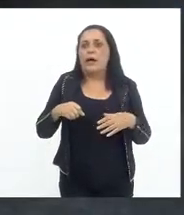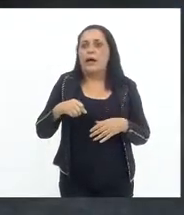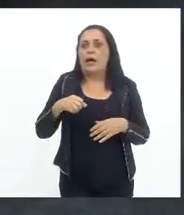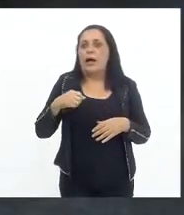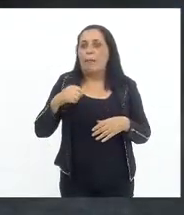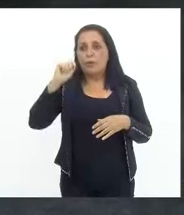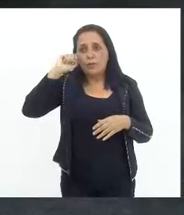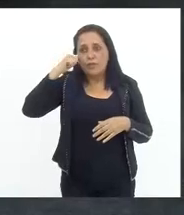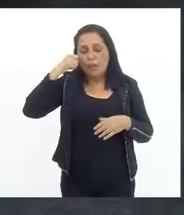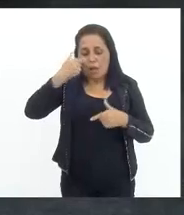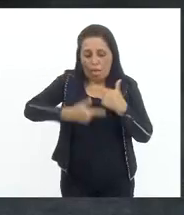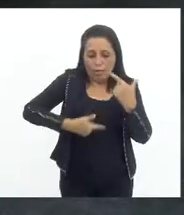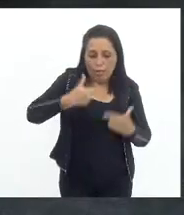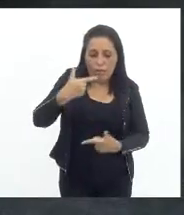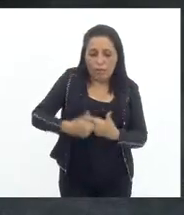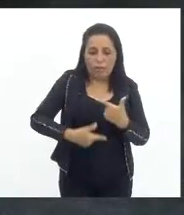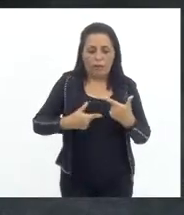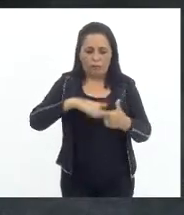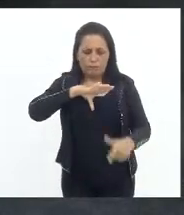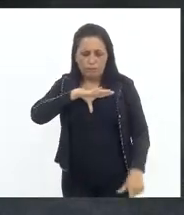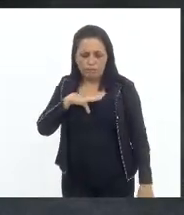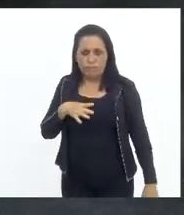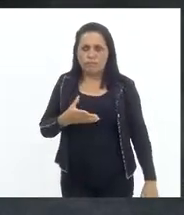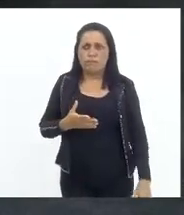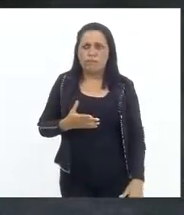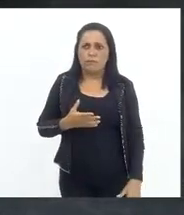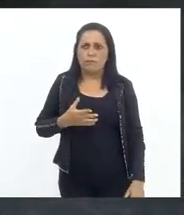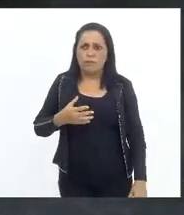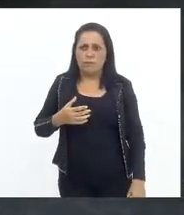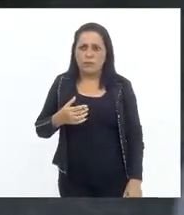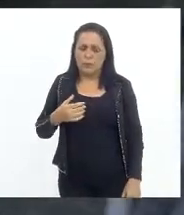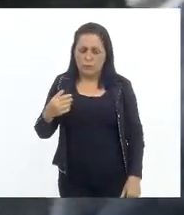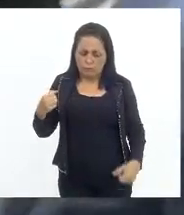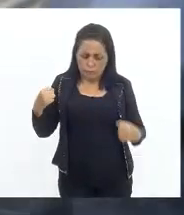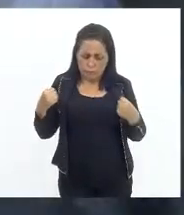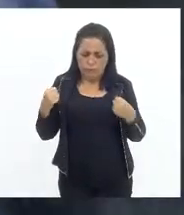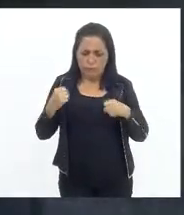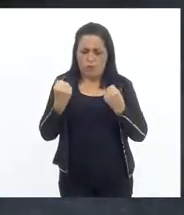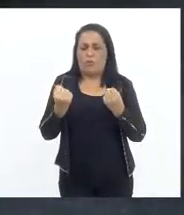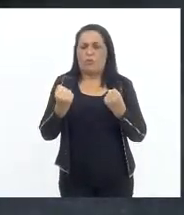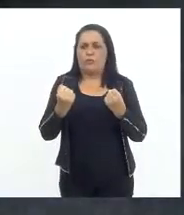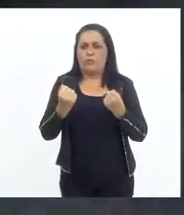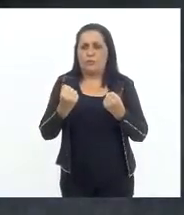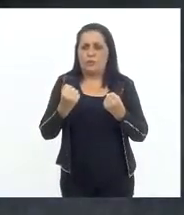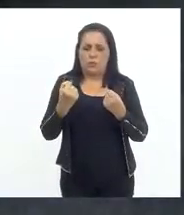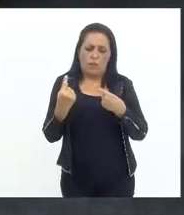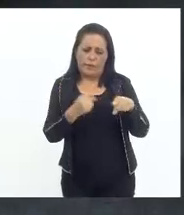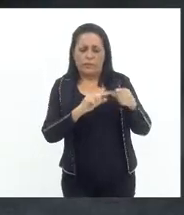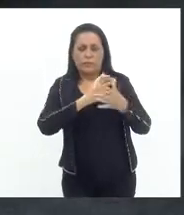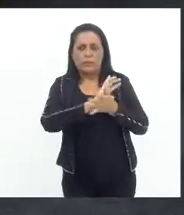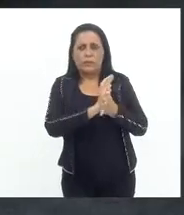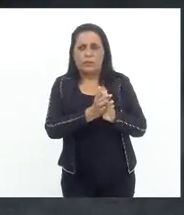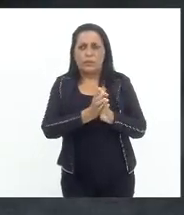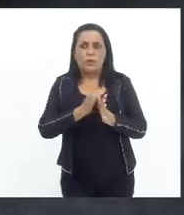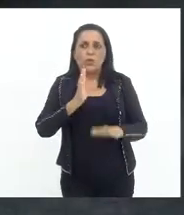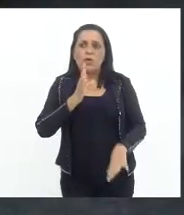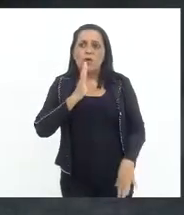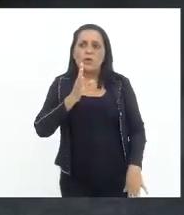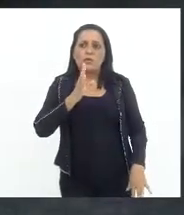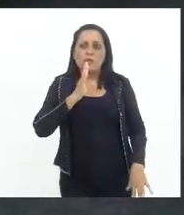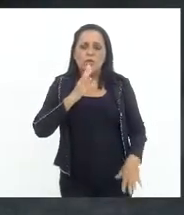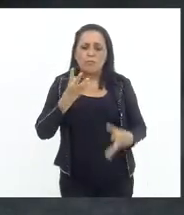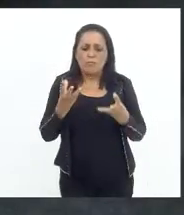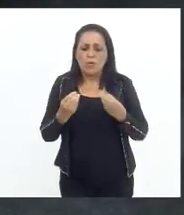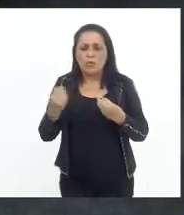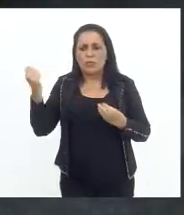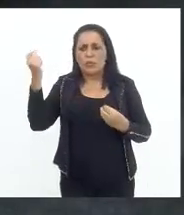agigantar frente ao preconceito, jamais e muito provavelmente teríamos conhecido os diversos talentos no pé,